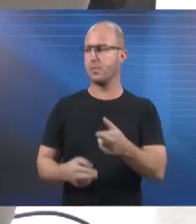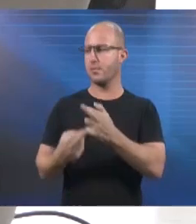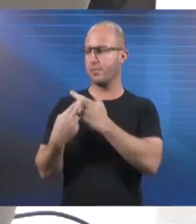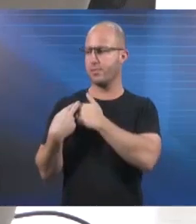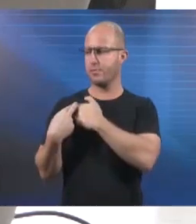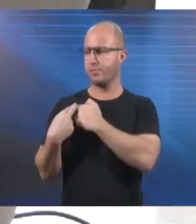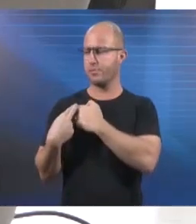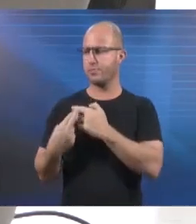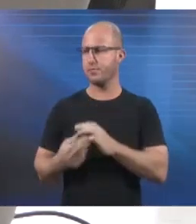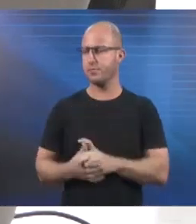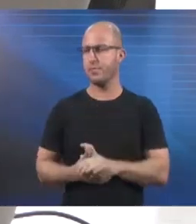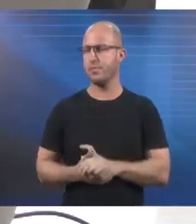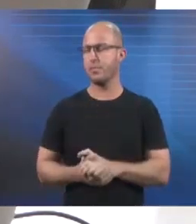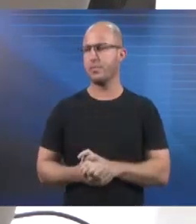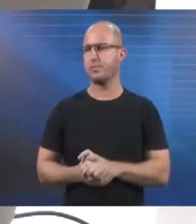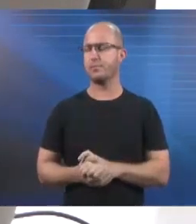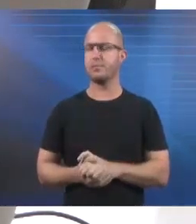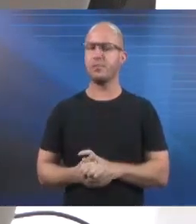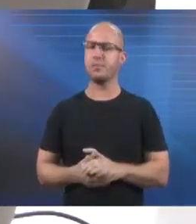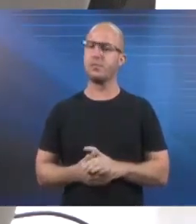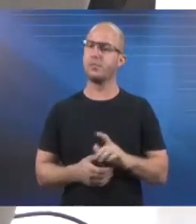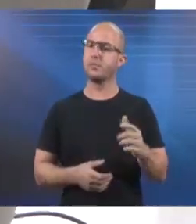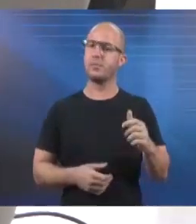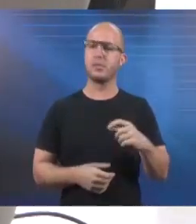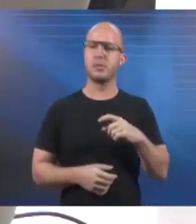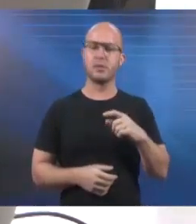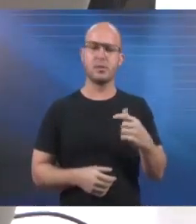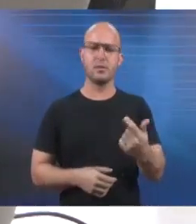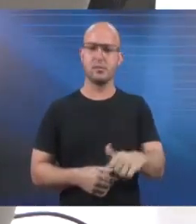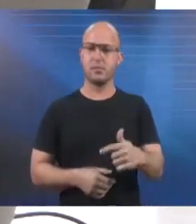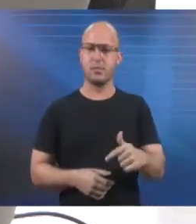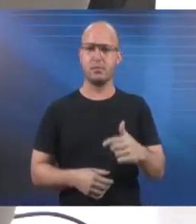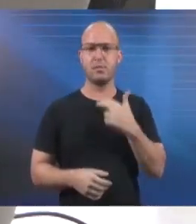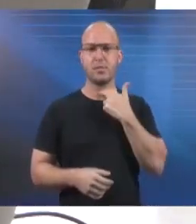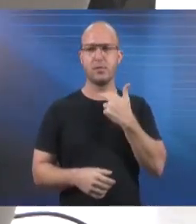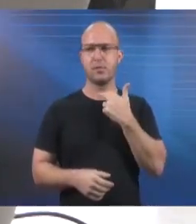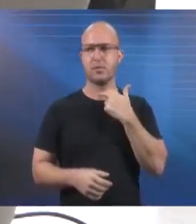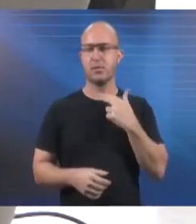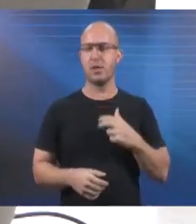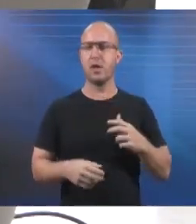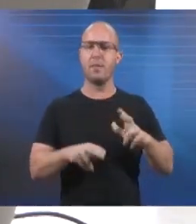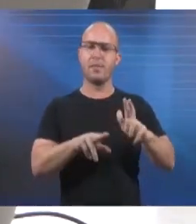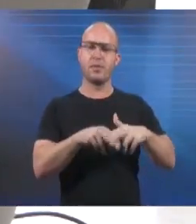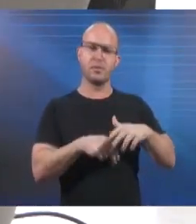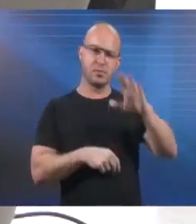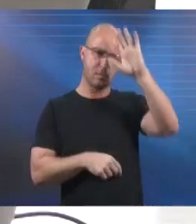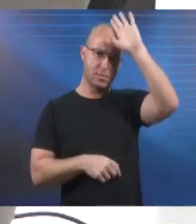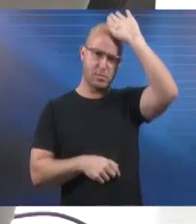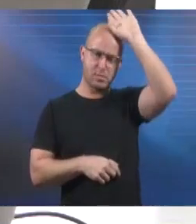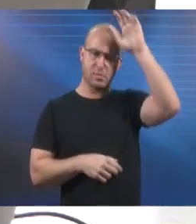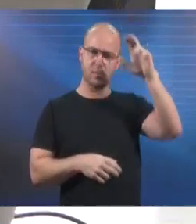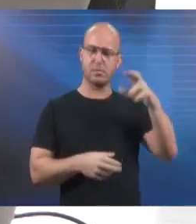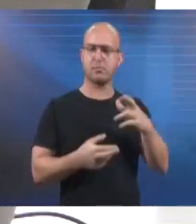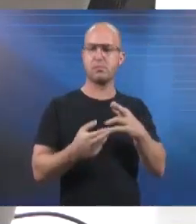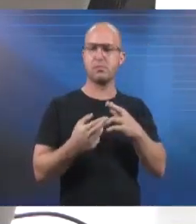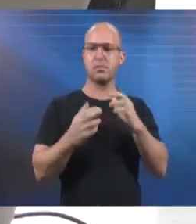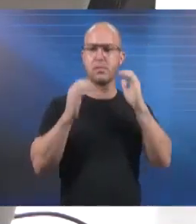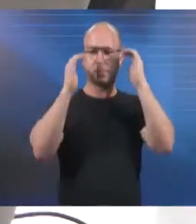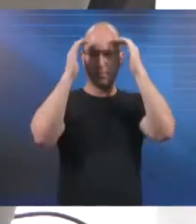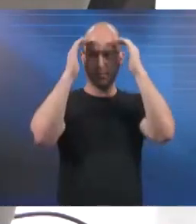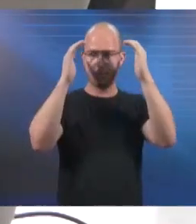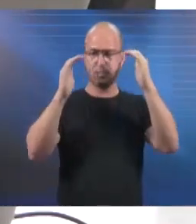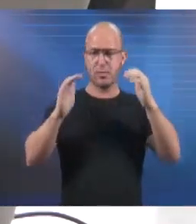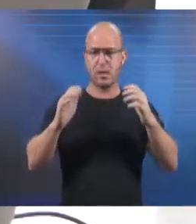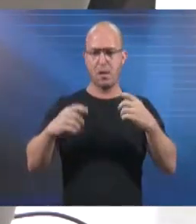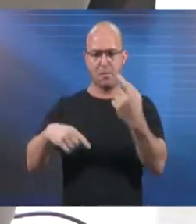responsabilizado Qual é nenhum nem deve é por isso que o corpo de bombeiro é tão respeitado porque não segue a